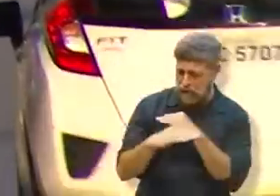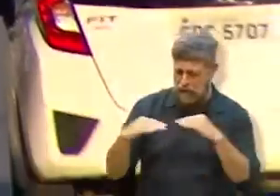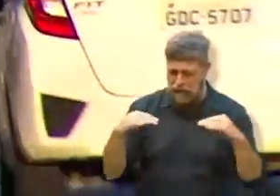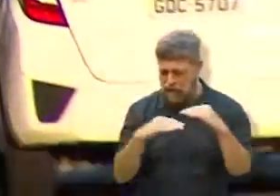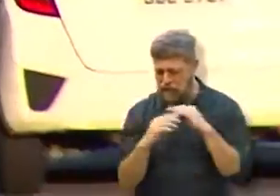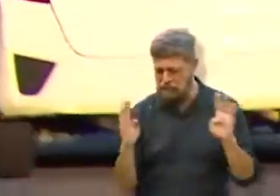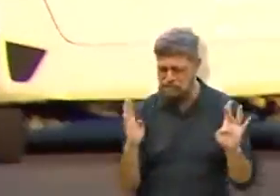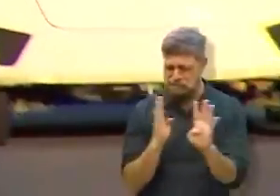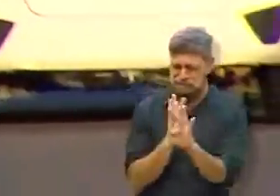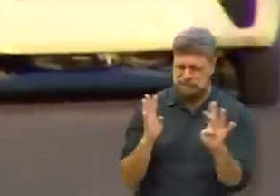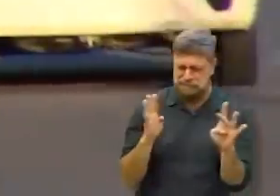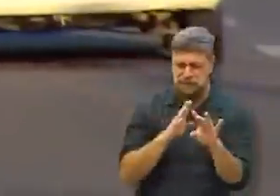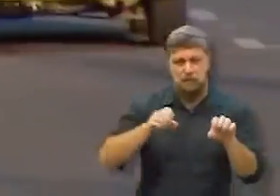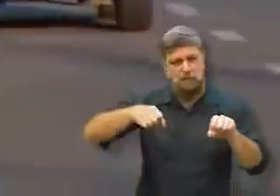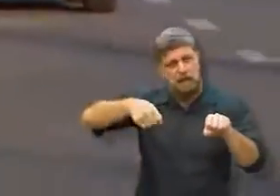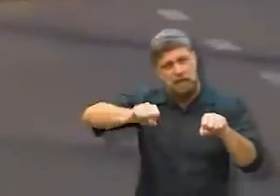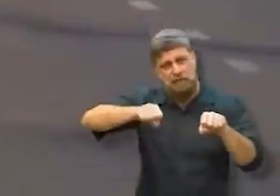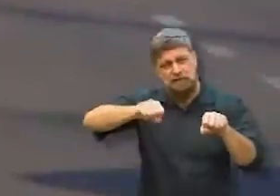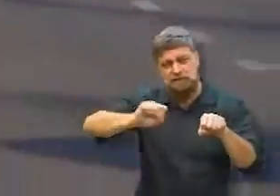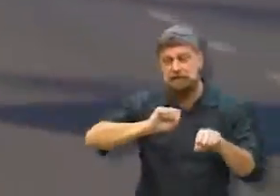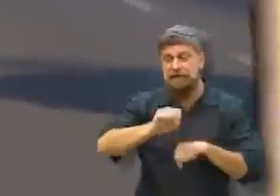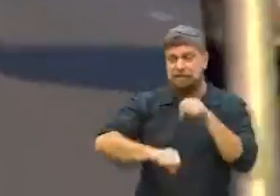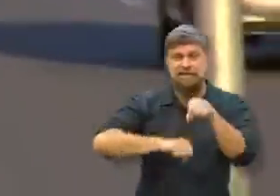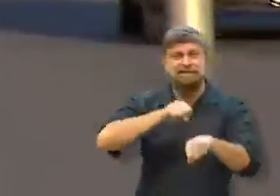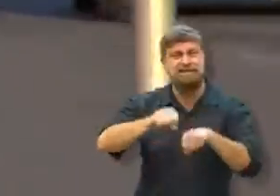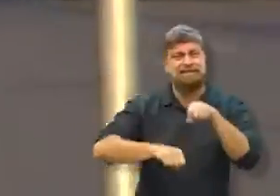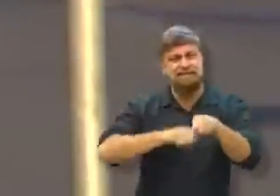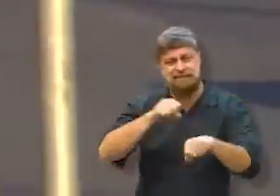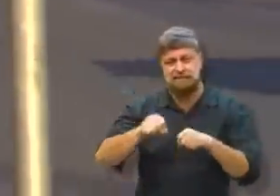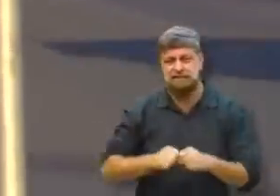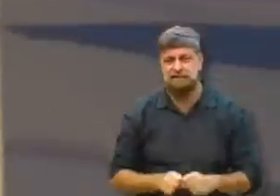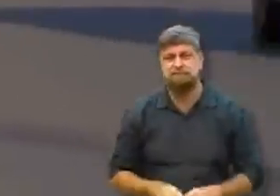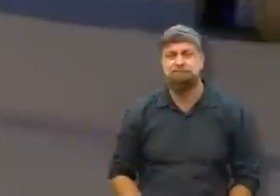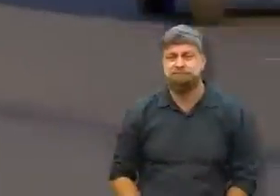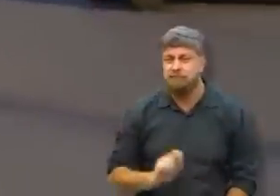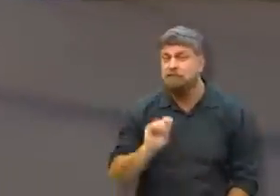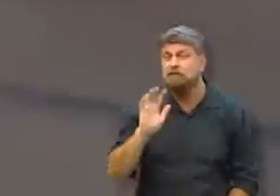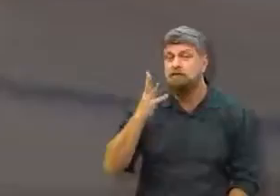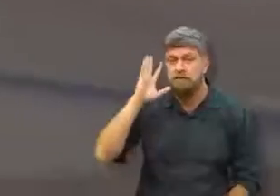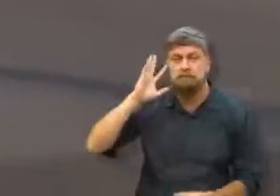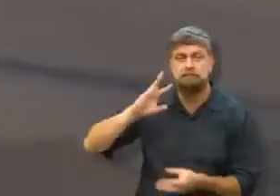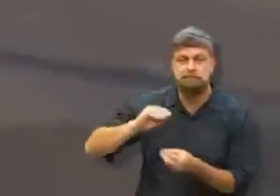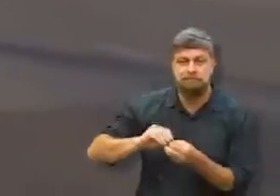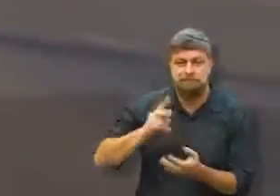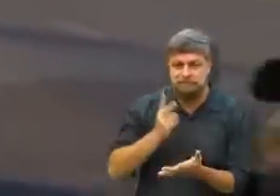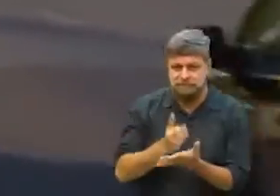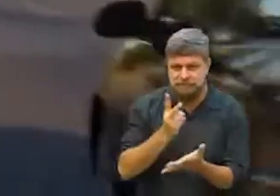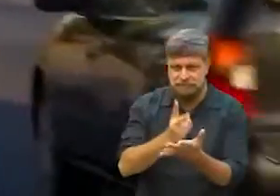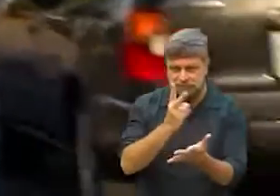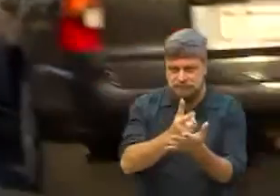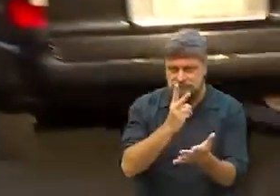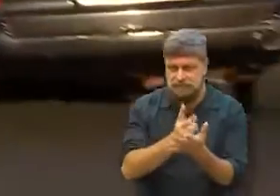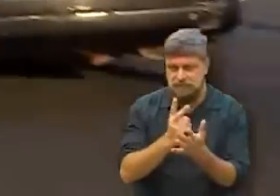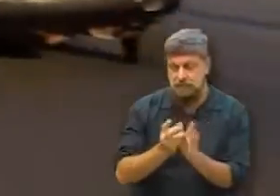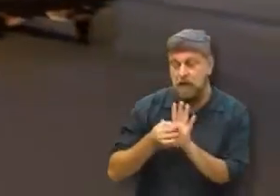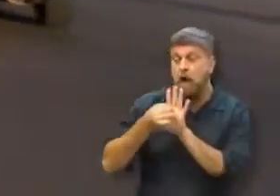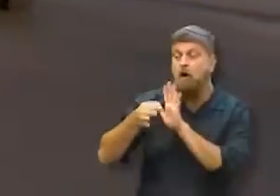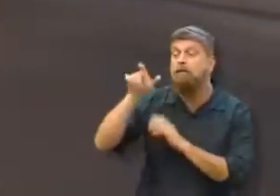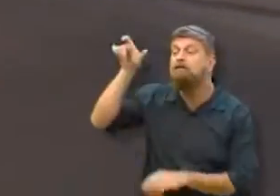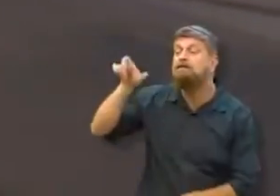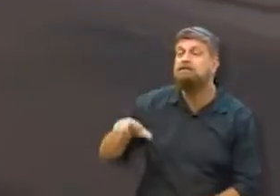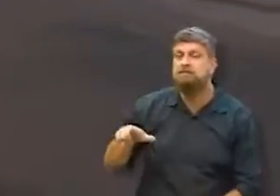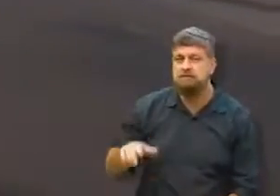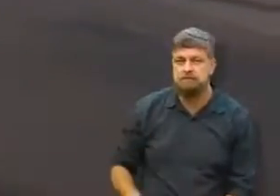entre motoristas, motociclistas, ciclistas e pedestres. E o resultado disso é sempre o mesmo, segundo